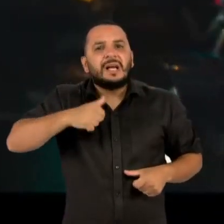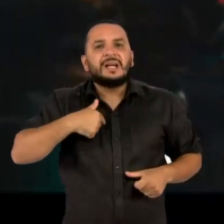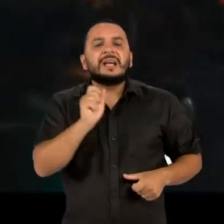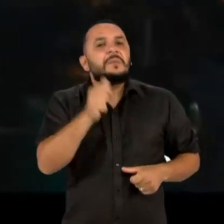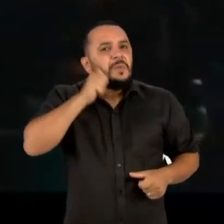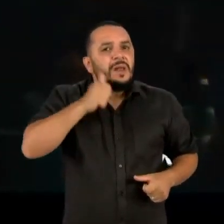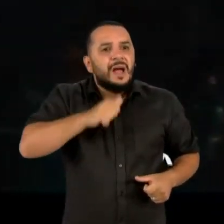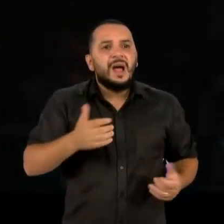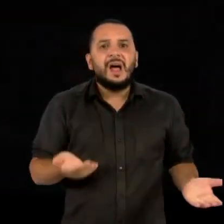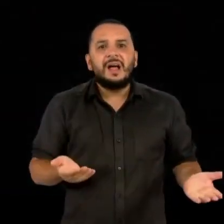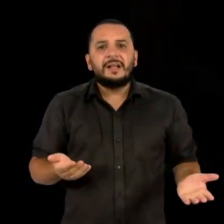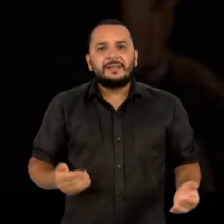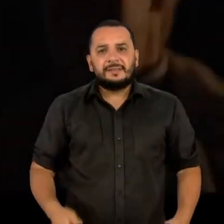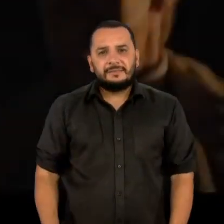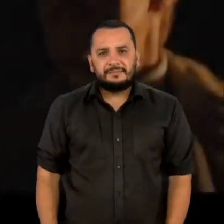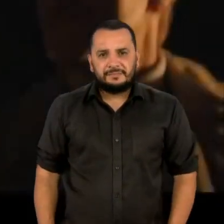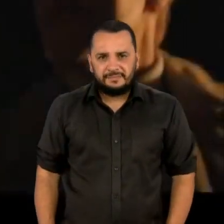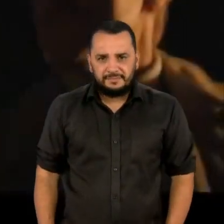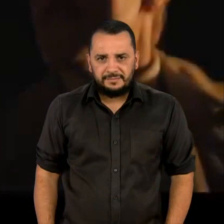alegre é